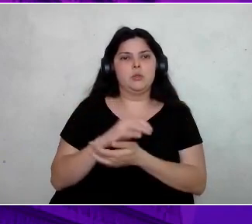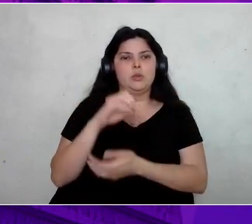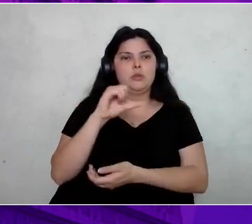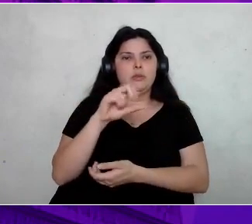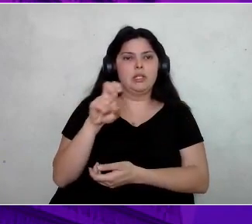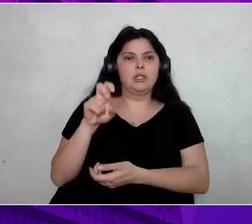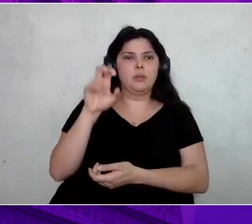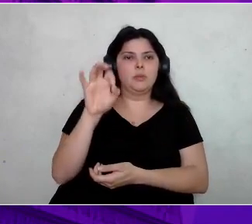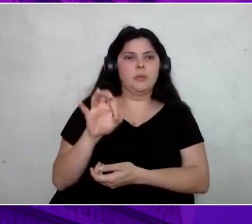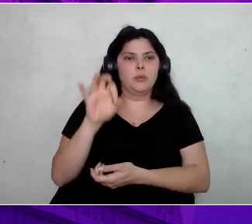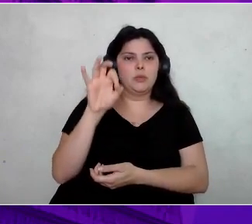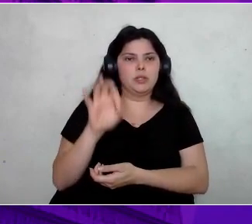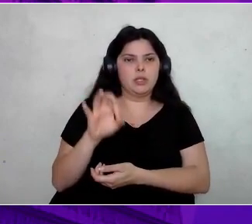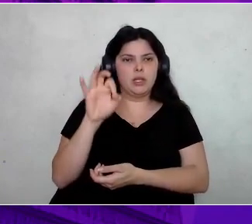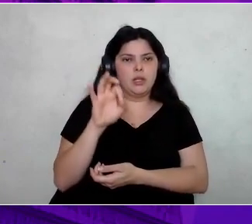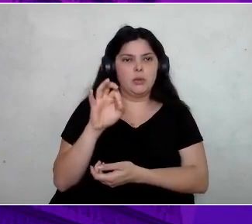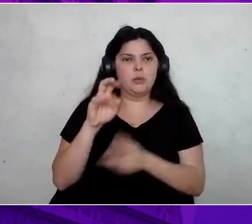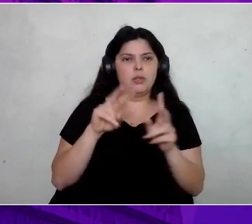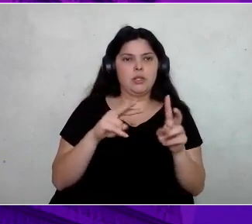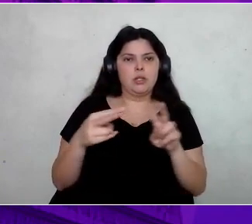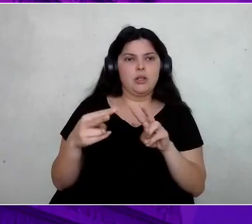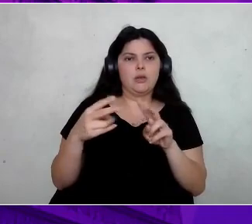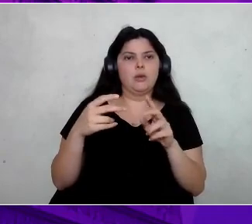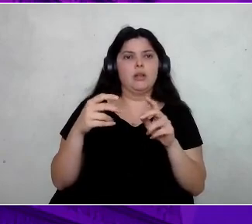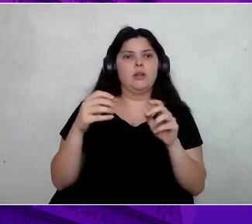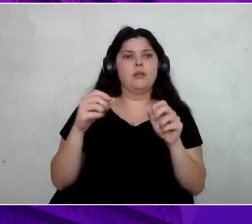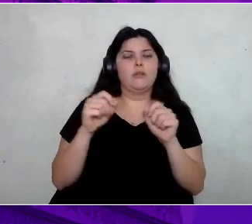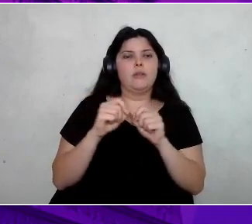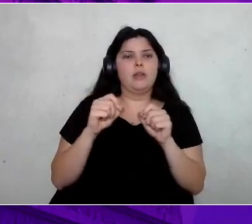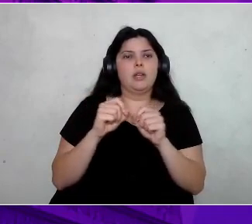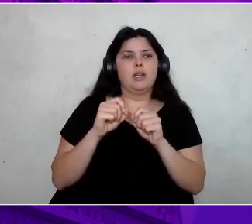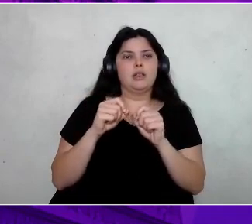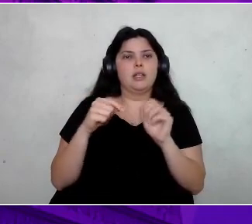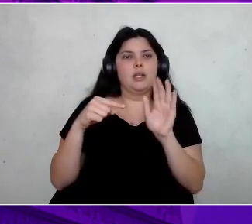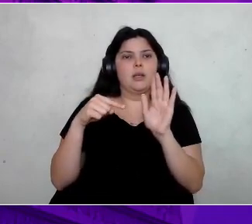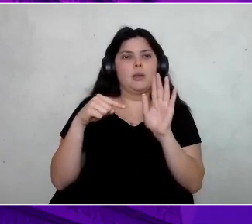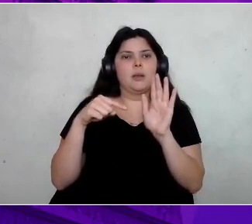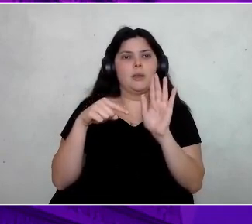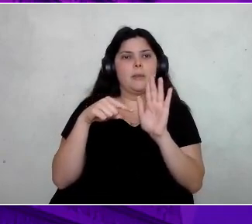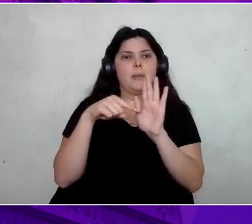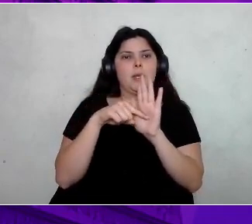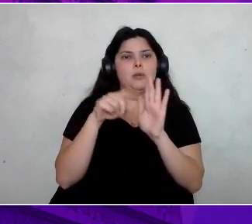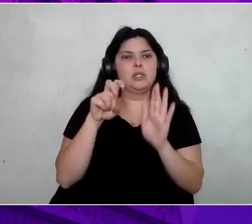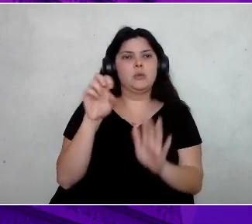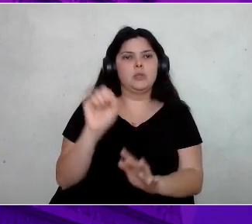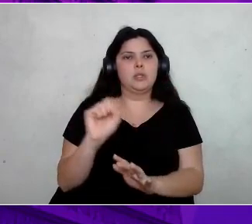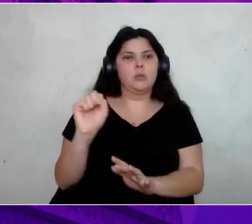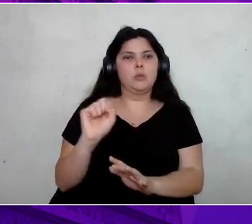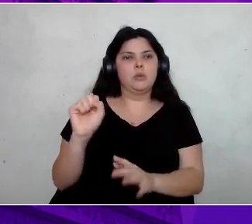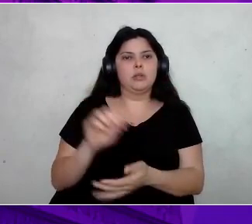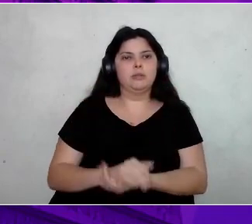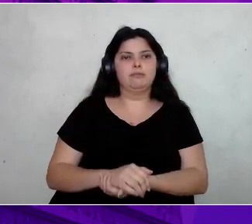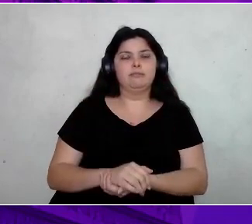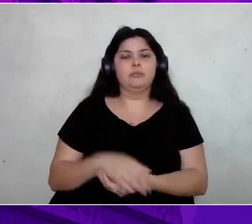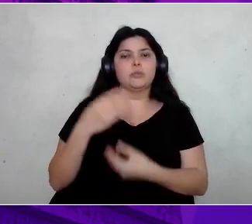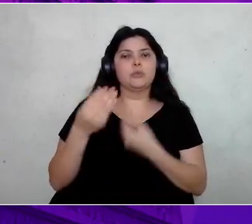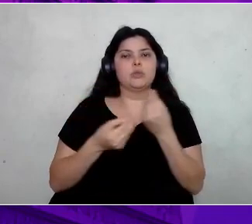95% das minhas transações sejam completadas em menos do que 5 segundos. Como é que eu testo